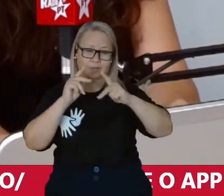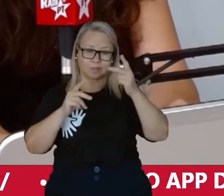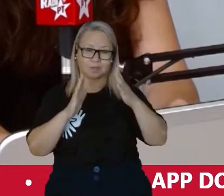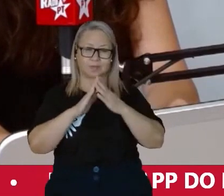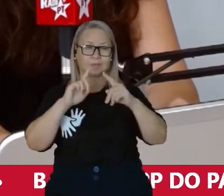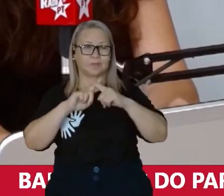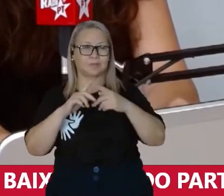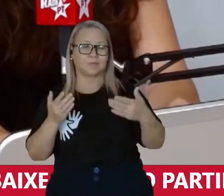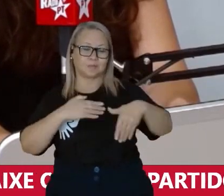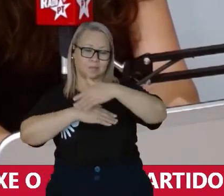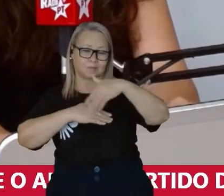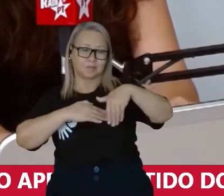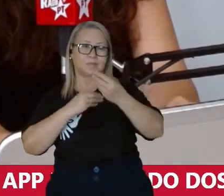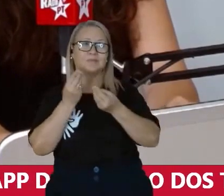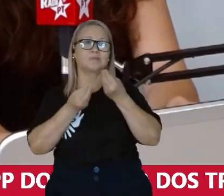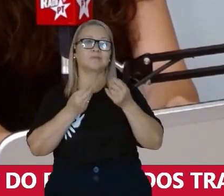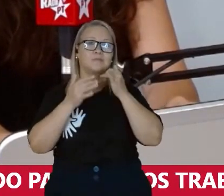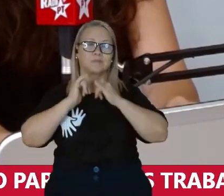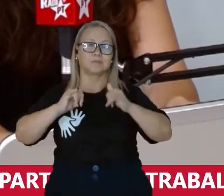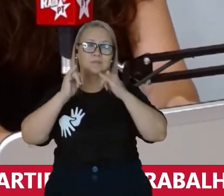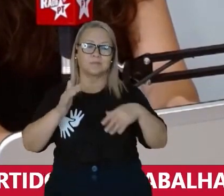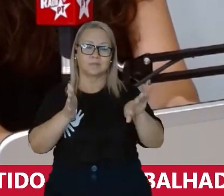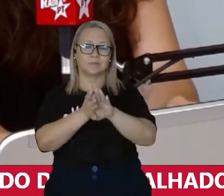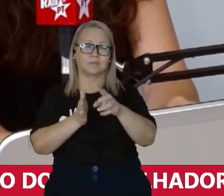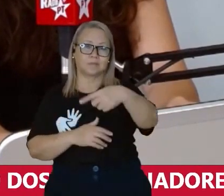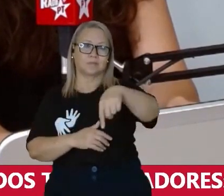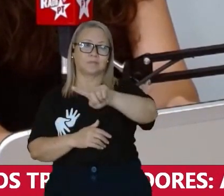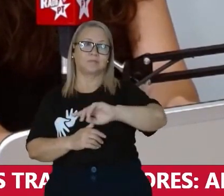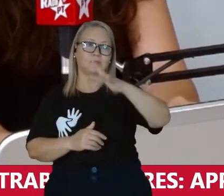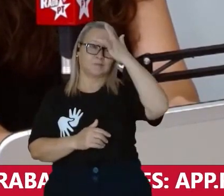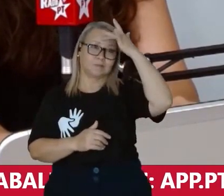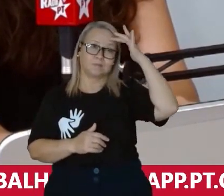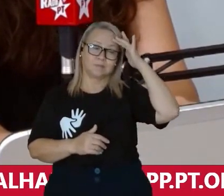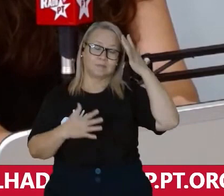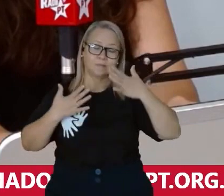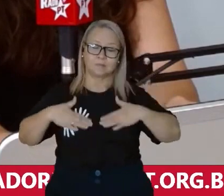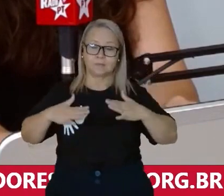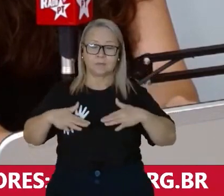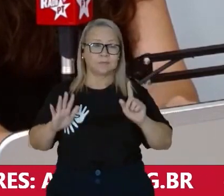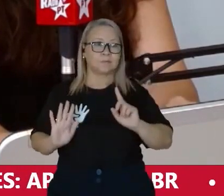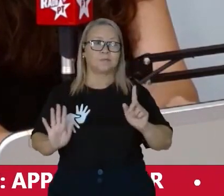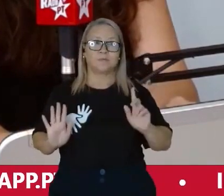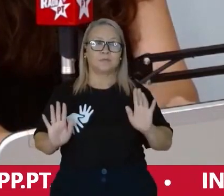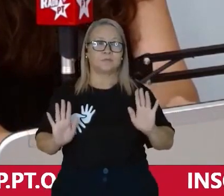no grupo do bairro, como as informações chegam para eles. Eu não vou estar tranquilo enquanto